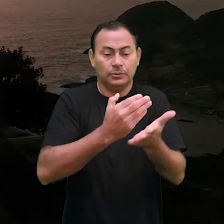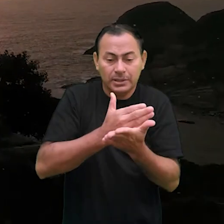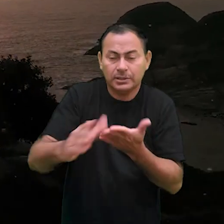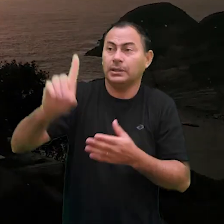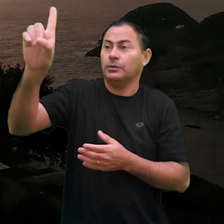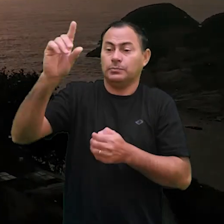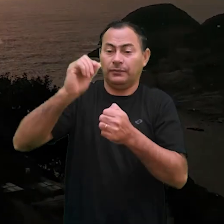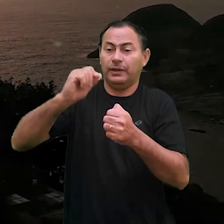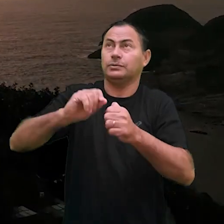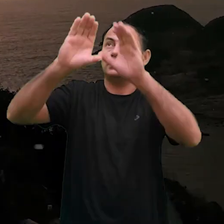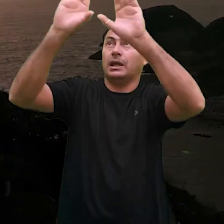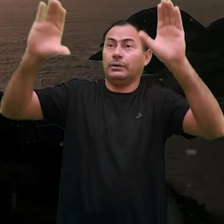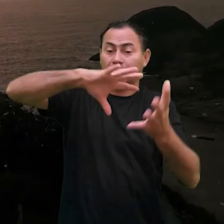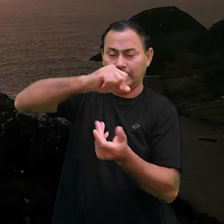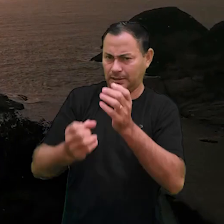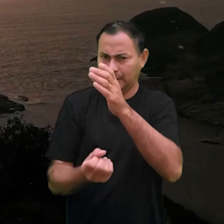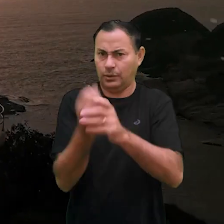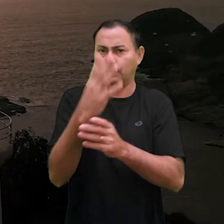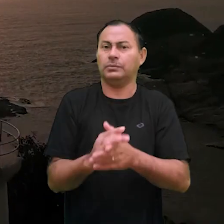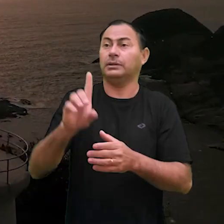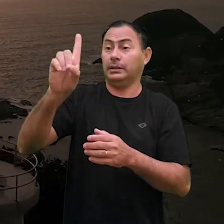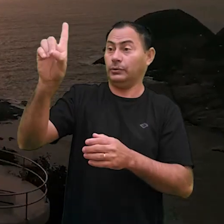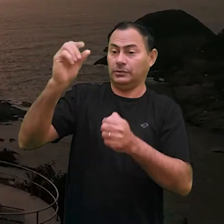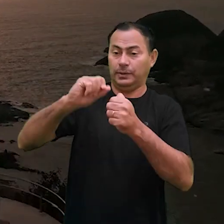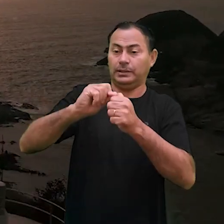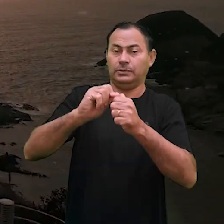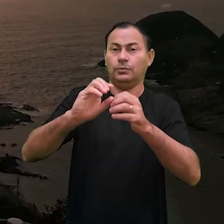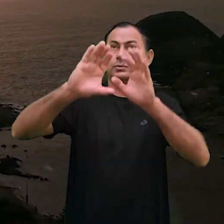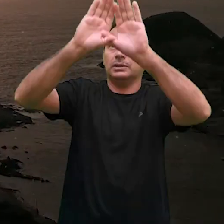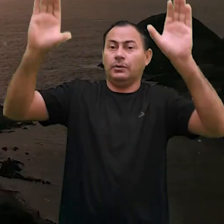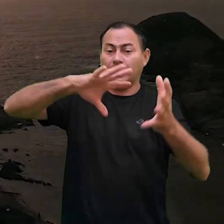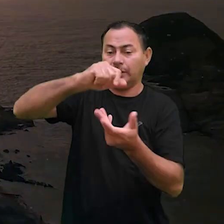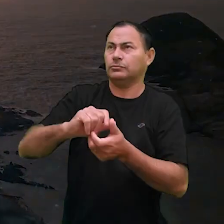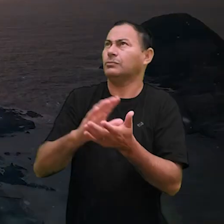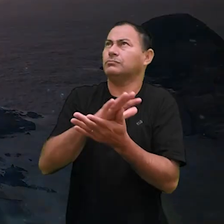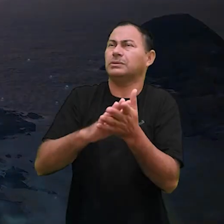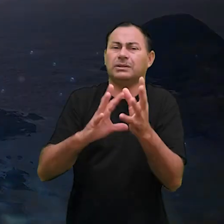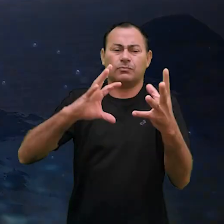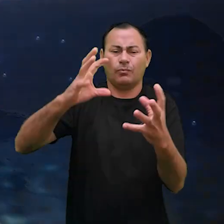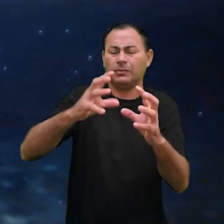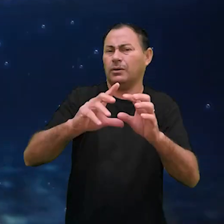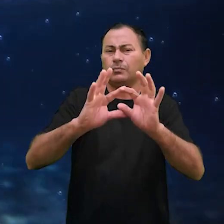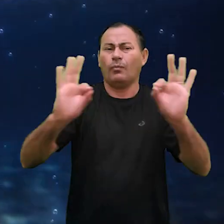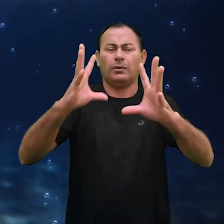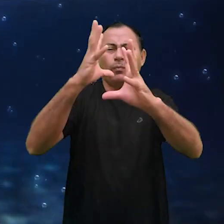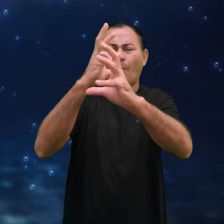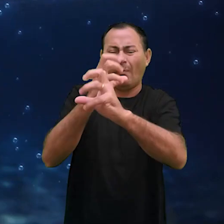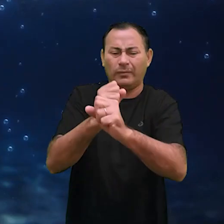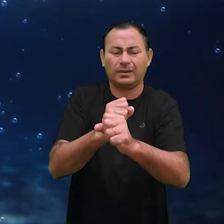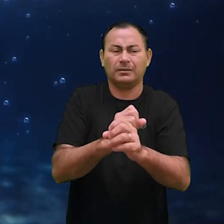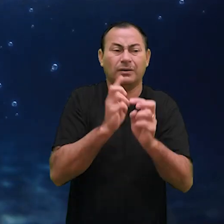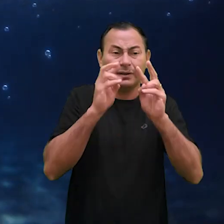mudança. Está escrito, no princípio Deus criou os céus e a terra. Quando ele criou os céus e a terra, eles não tinham forma, eram vazios,